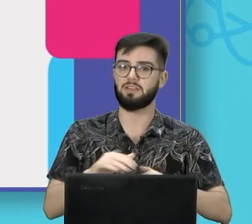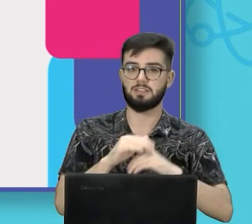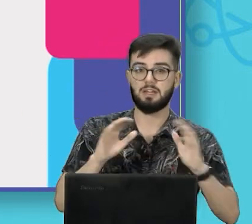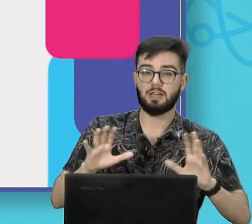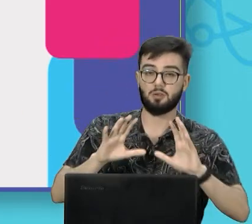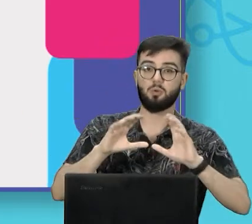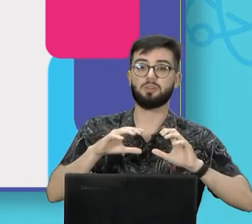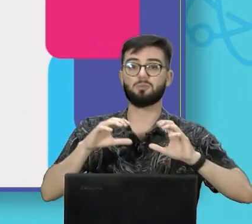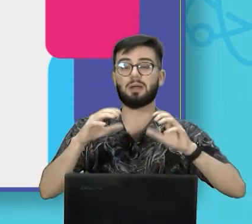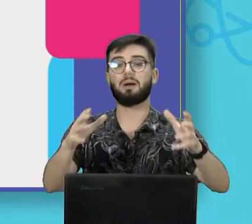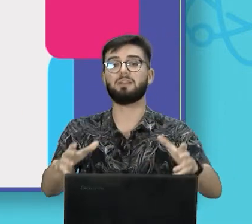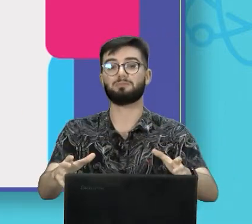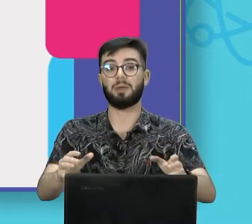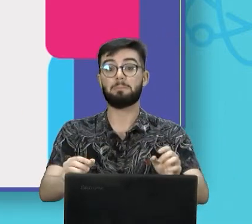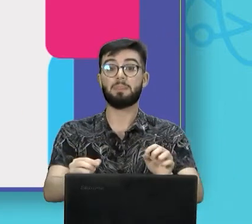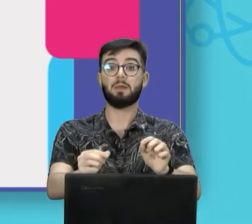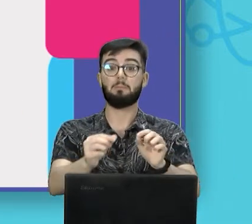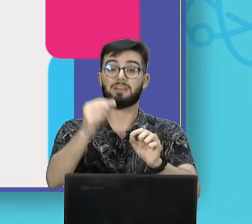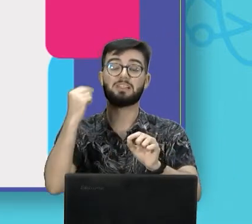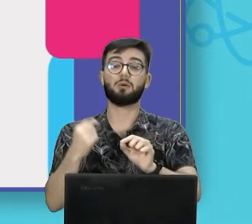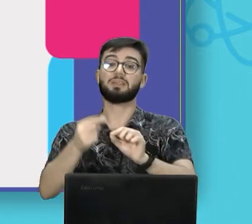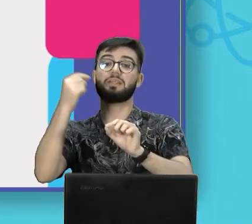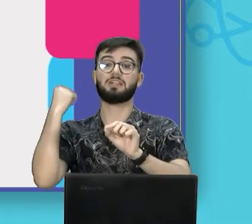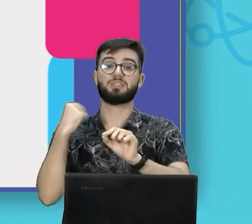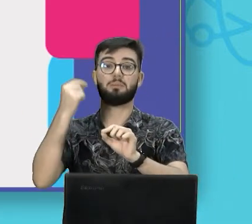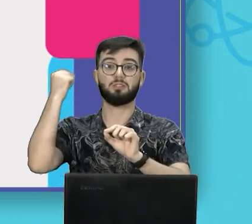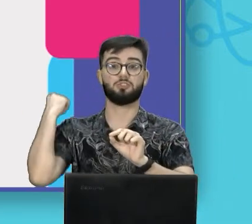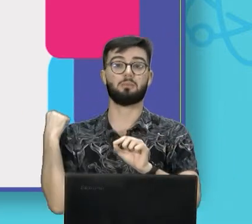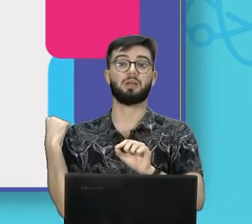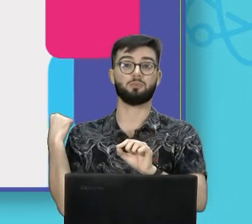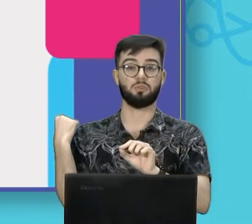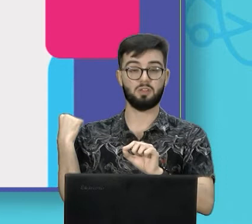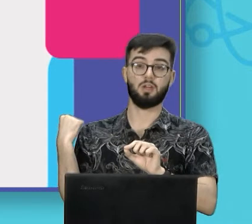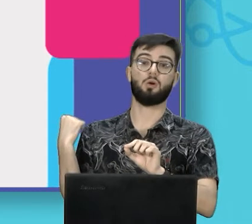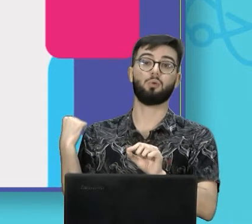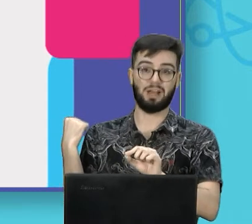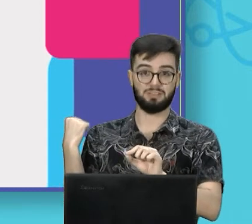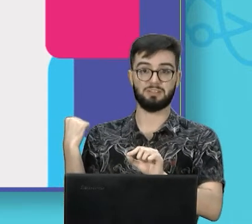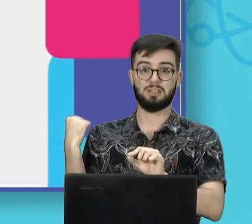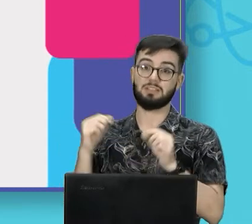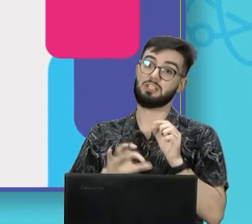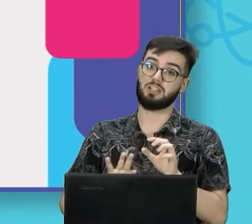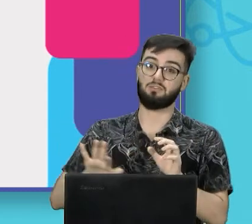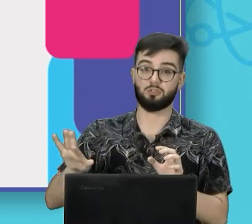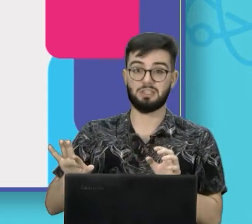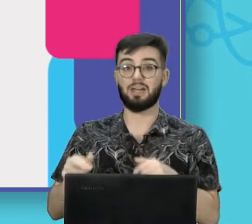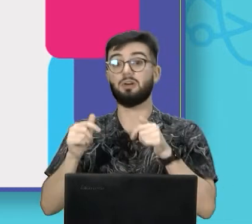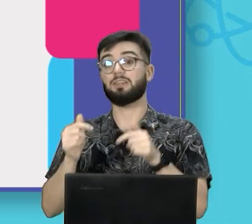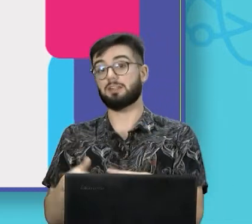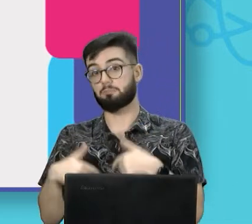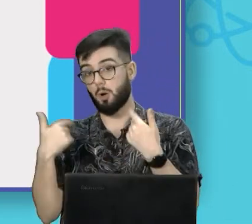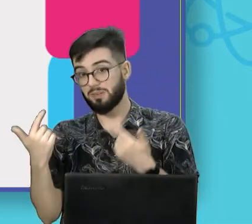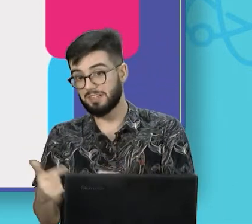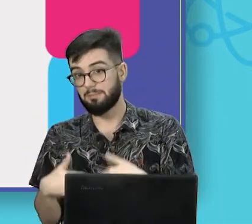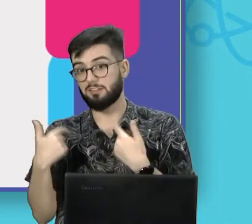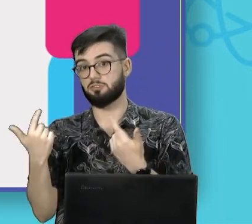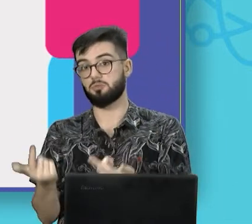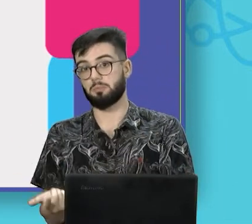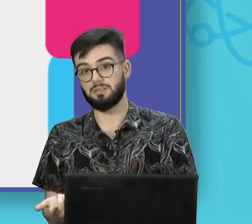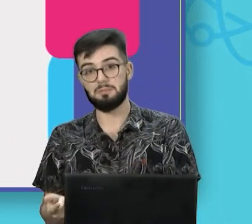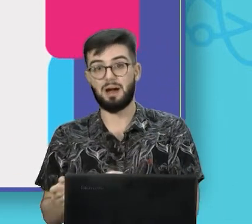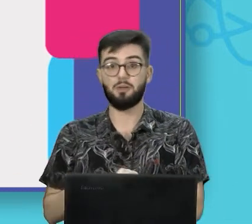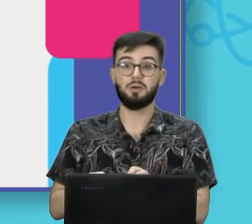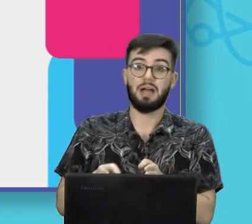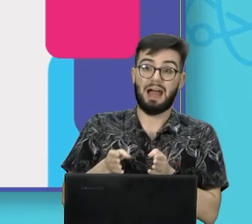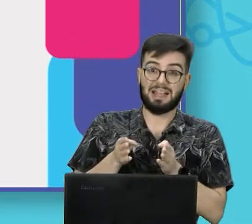brasileiros mais ela coisa do trabalhismo né mas ele não atende às demandas do trabalhador e rurais deixava o gelado nas próprias